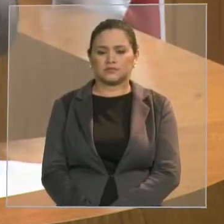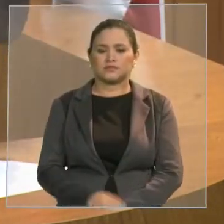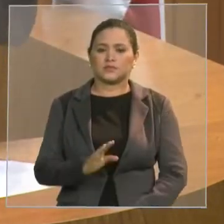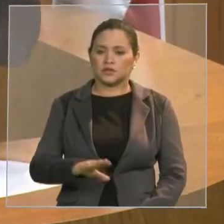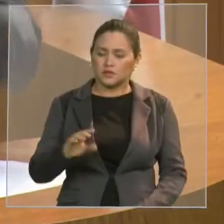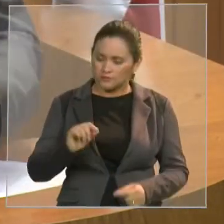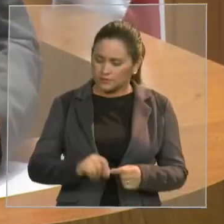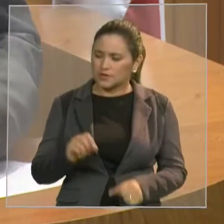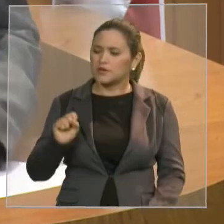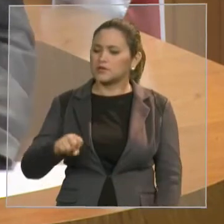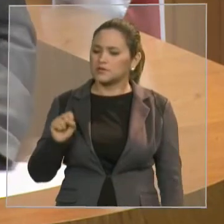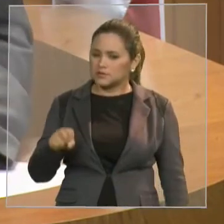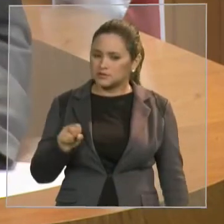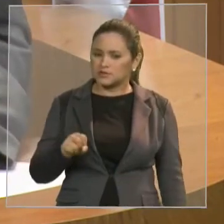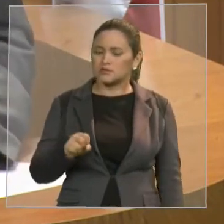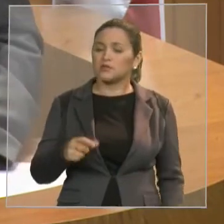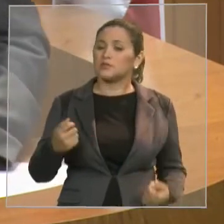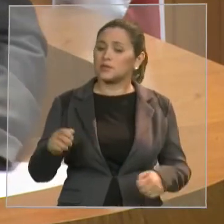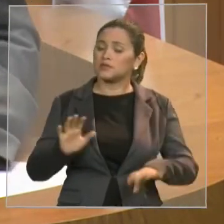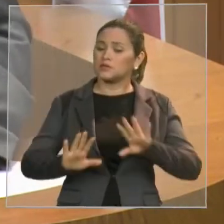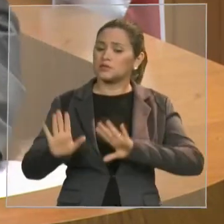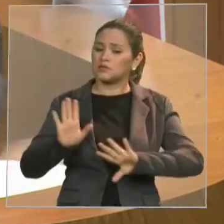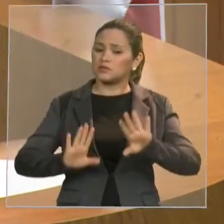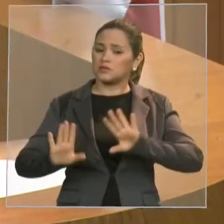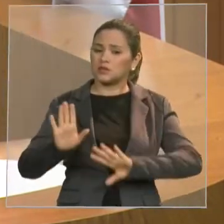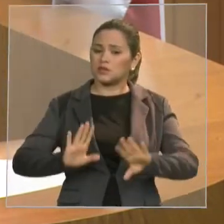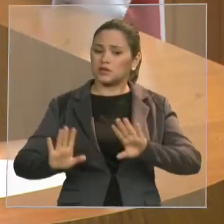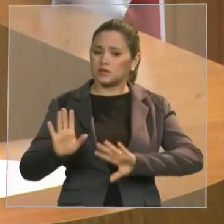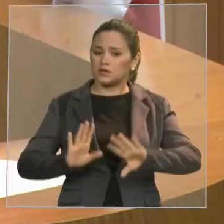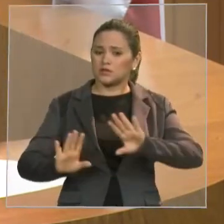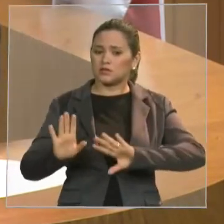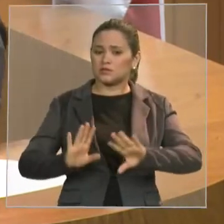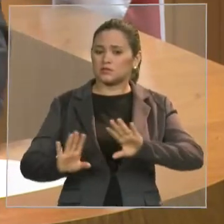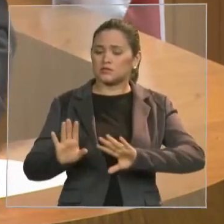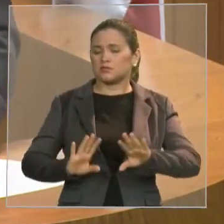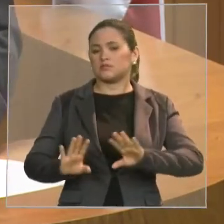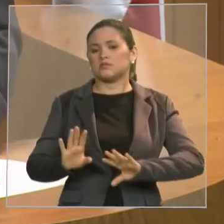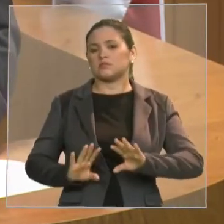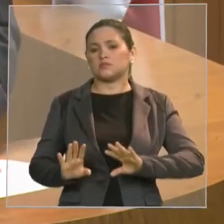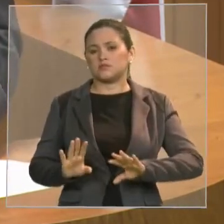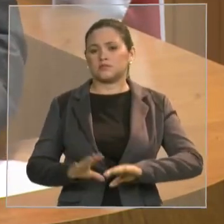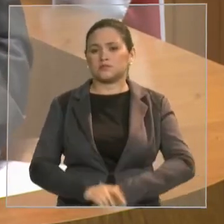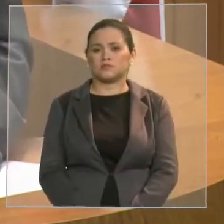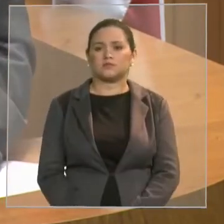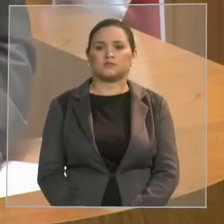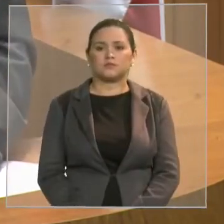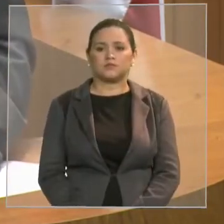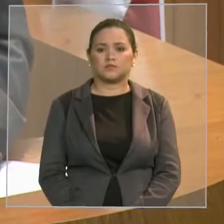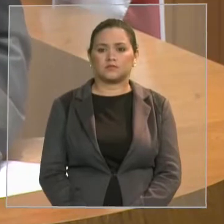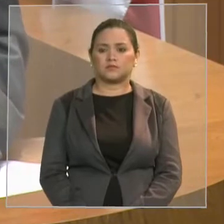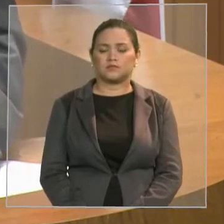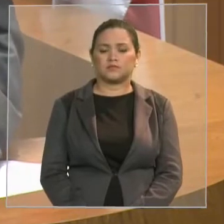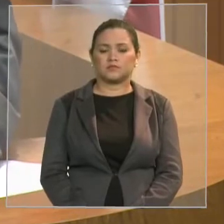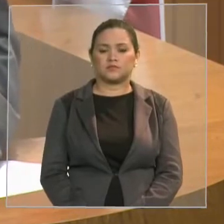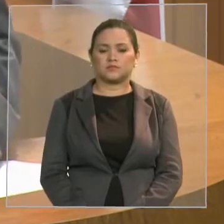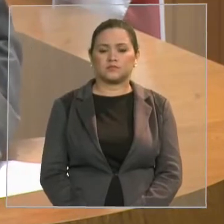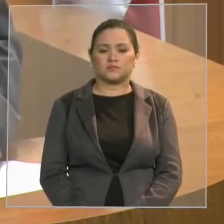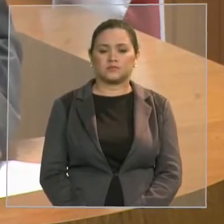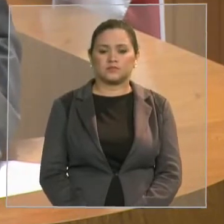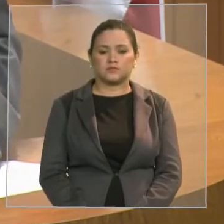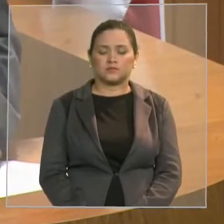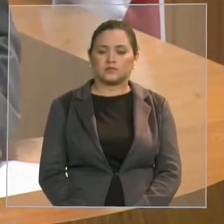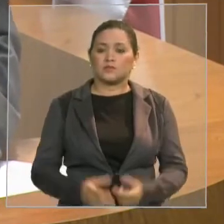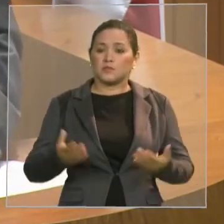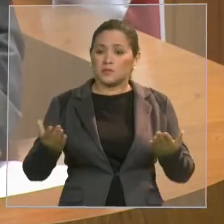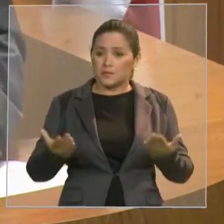caso da criança é delicado. Não merecia estar sendo exposto dessa forma, mas está sendo bem atendido. Neste